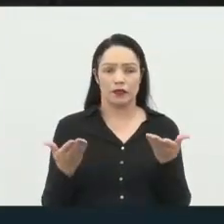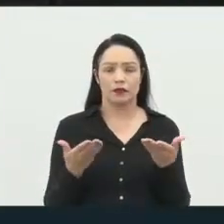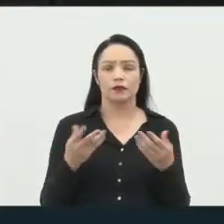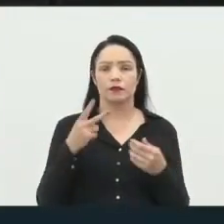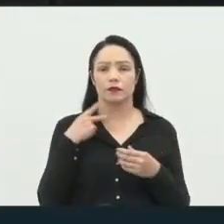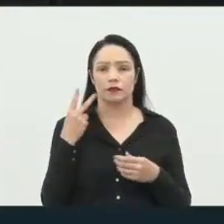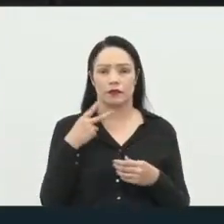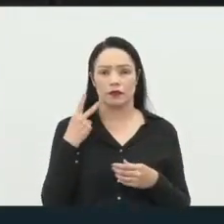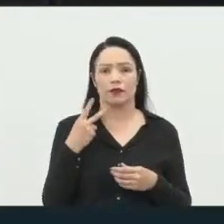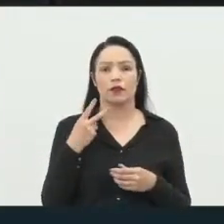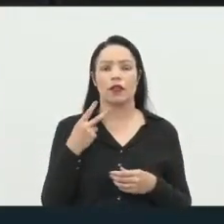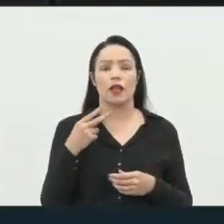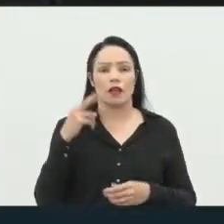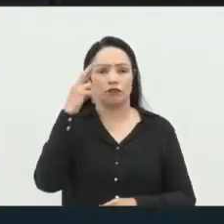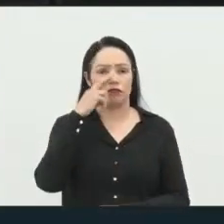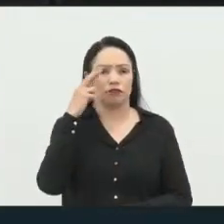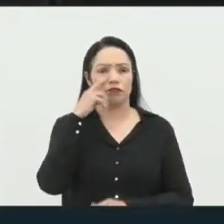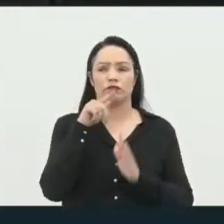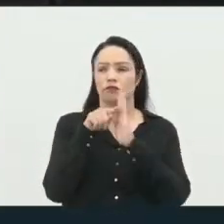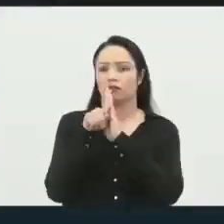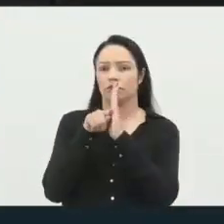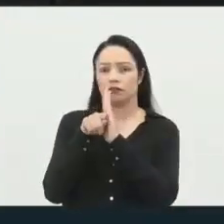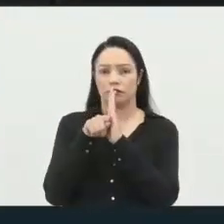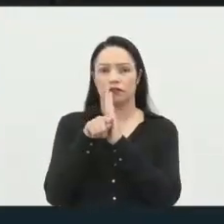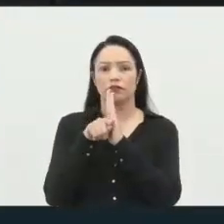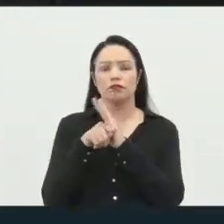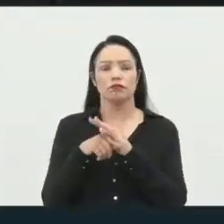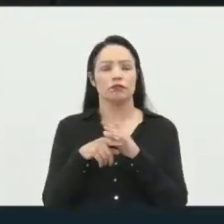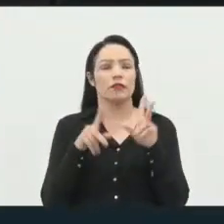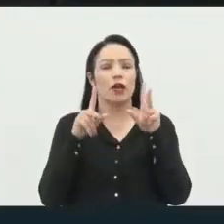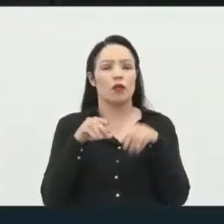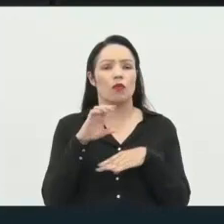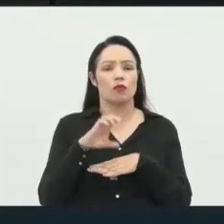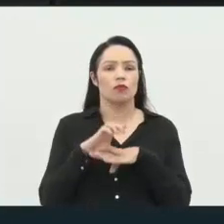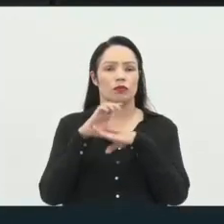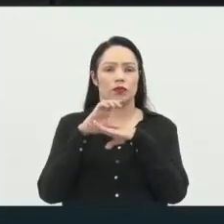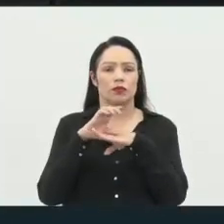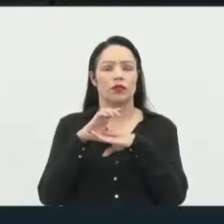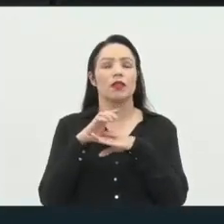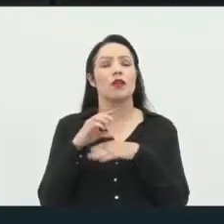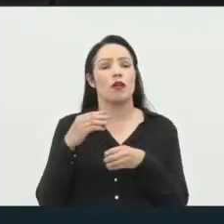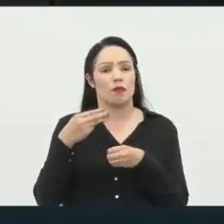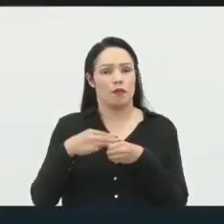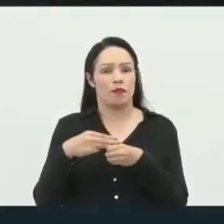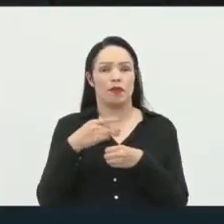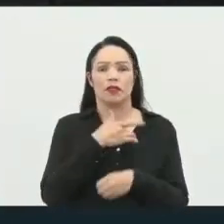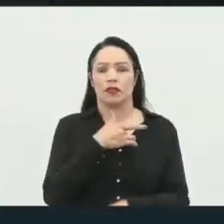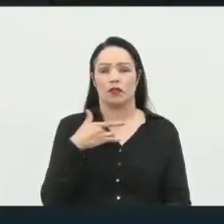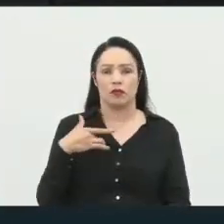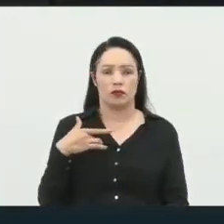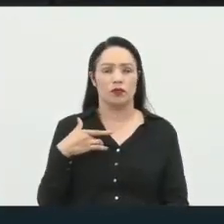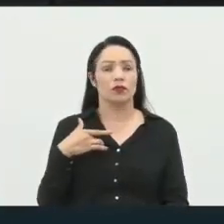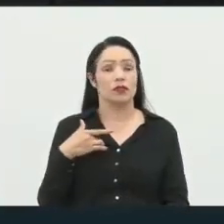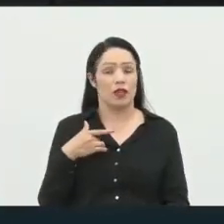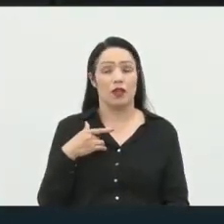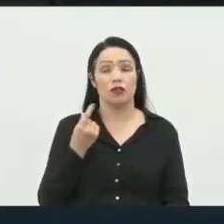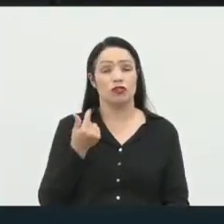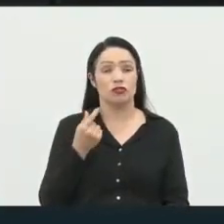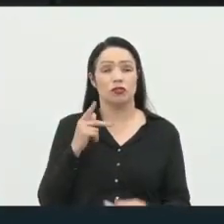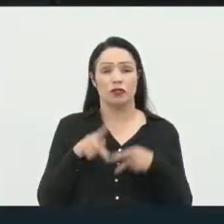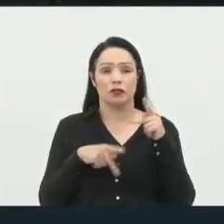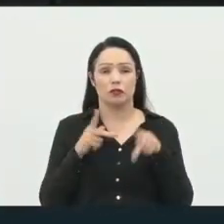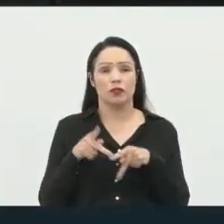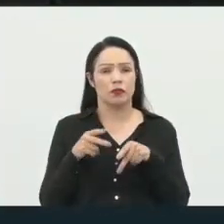vereador é fiscalizar assim como o papel do Conselho Municipal de Saúde é fiscalizar o dinheiro público assim como